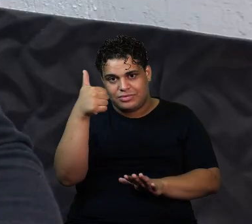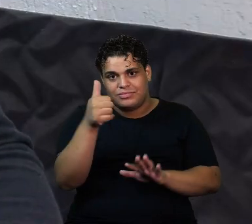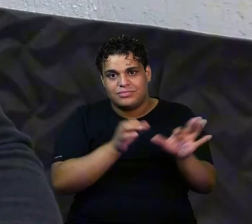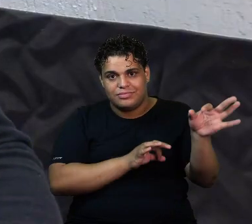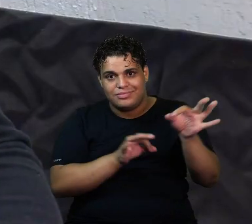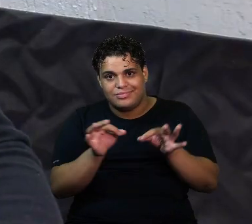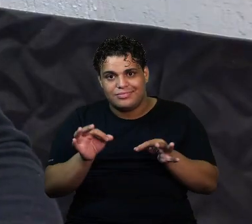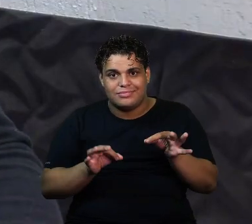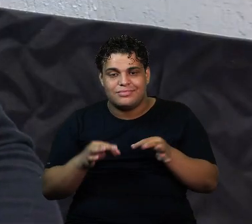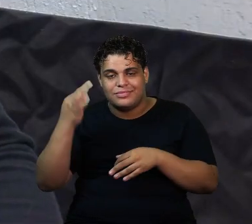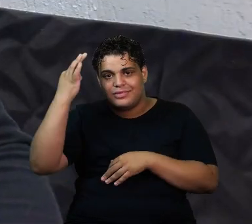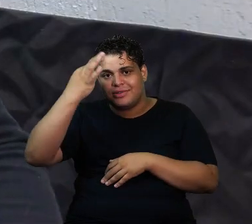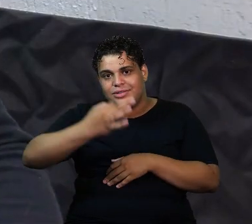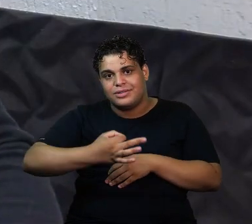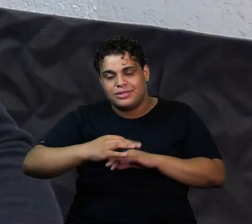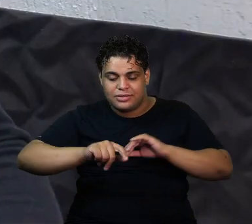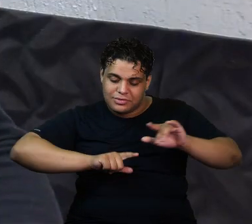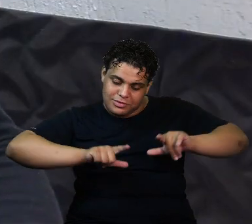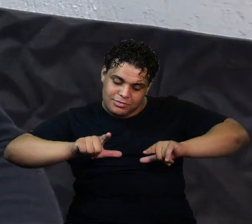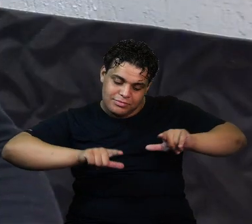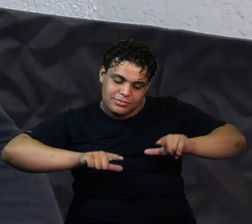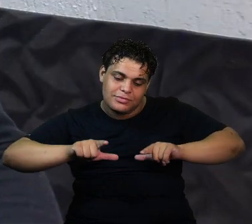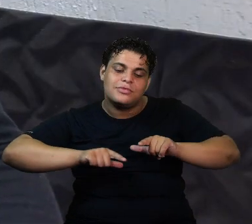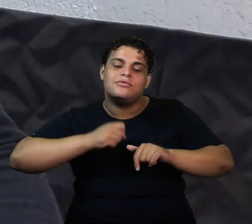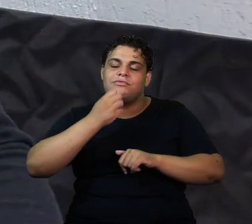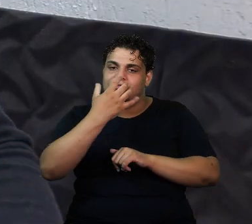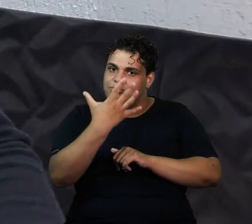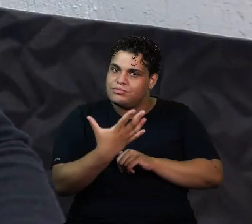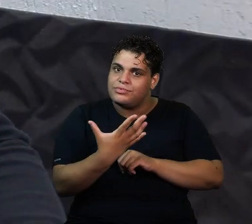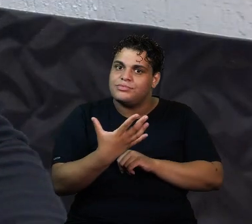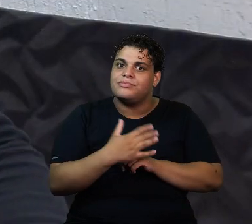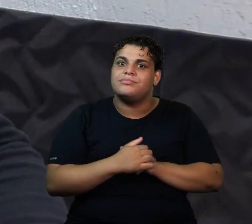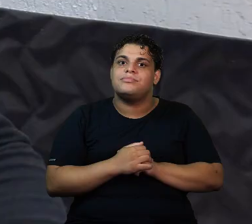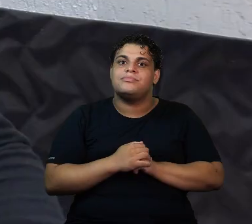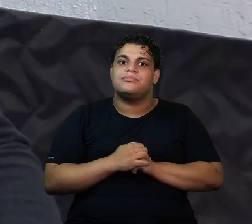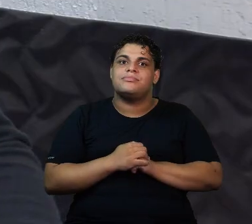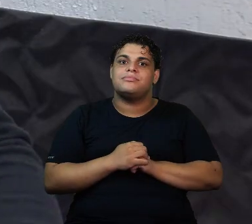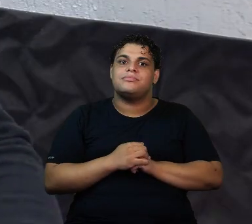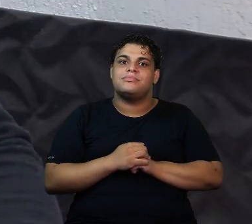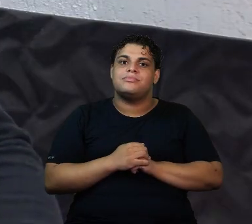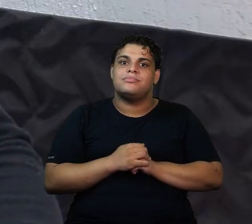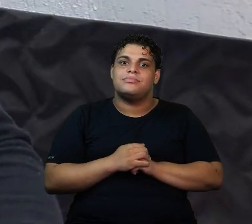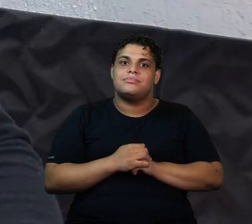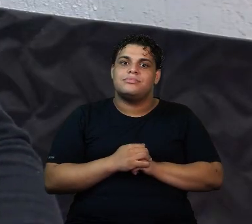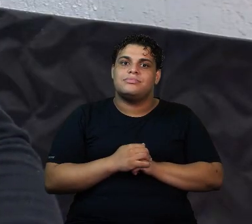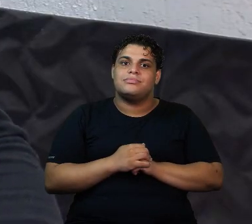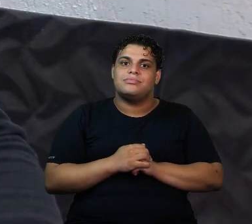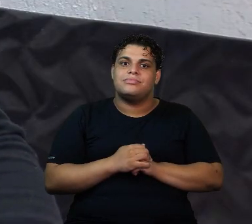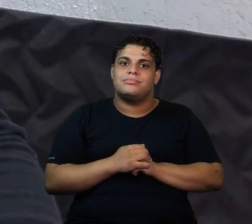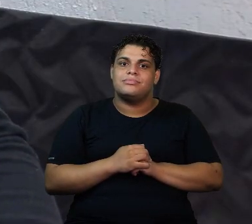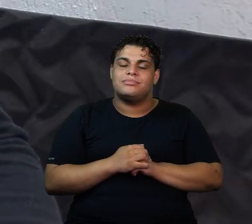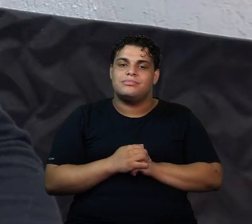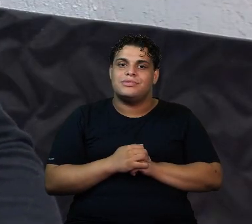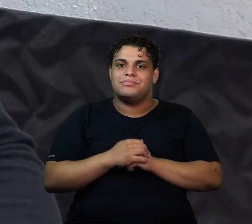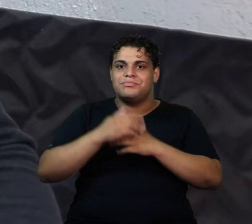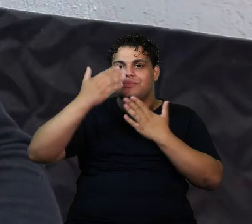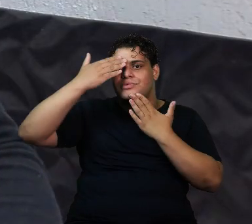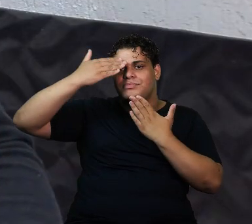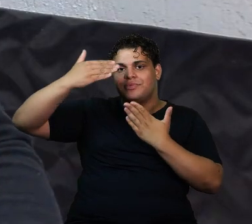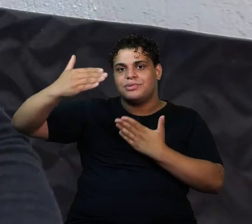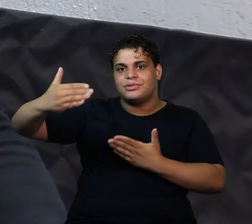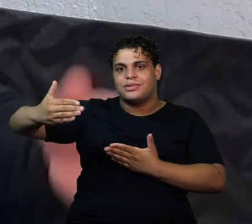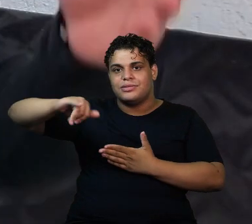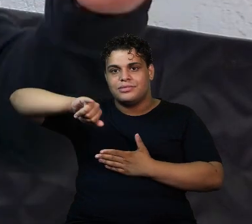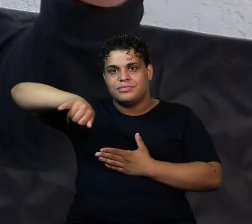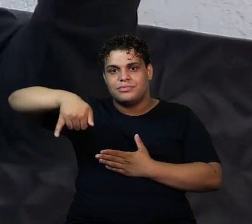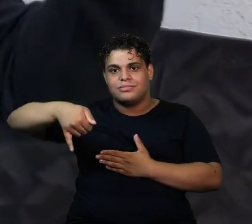e a gente tem certeza que o trabalho foi muito bem feito e estamos praticamente fechando aí com chave de ouro. Então, muito obrigado, pessoal, a oportunidade de